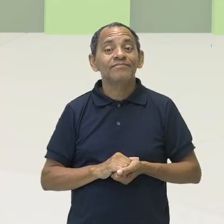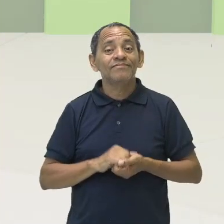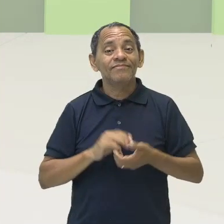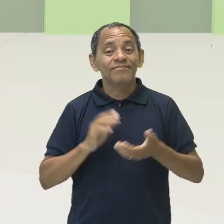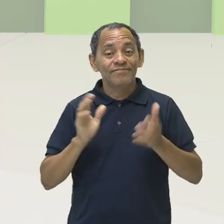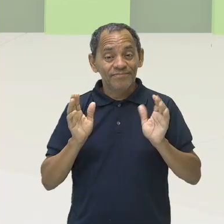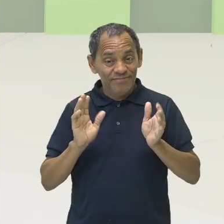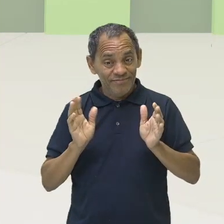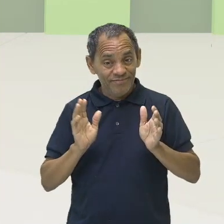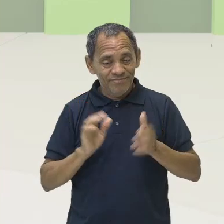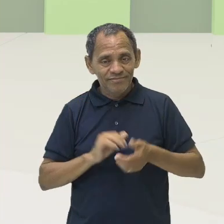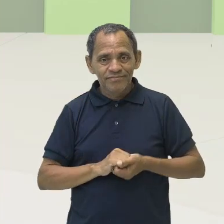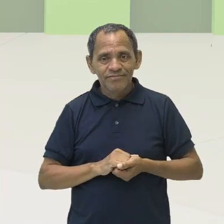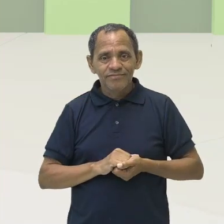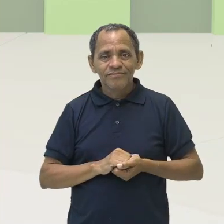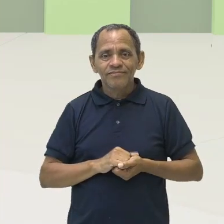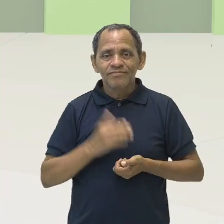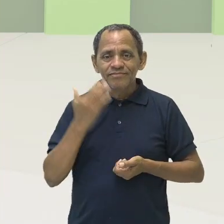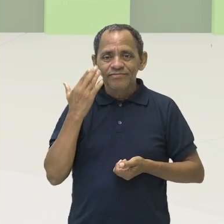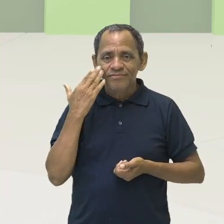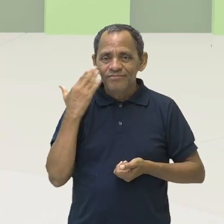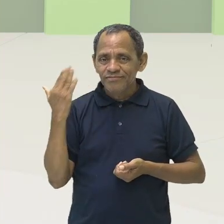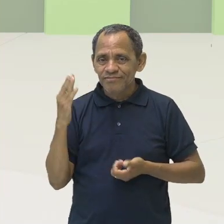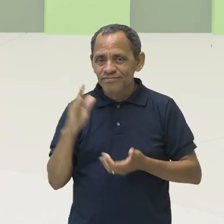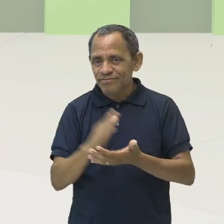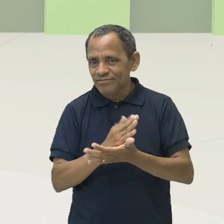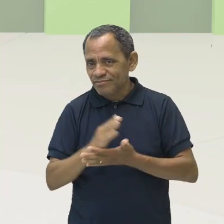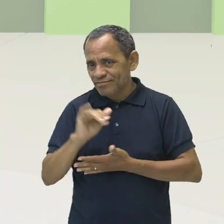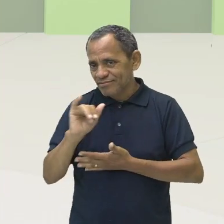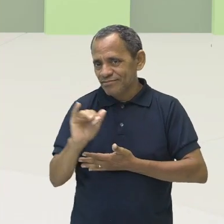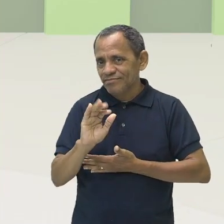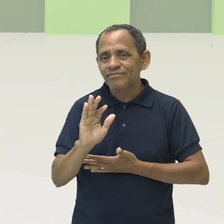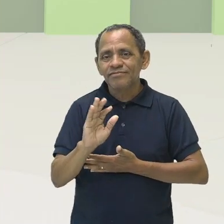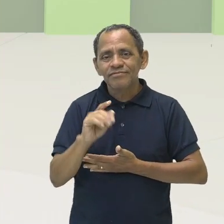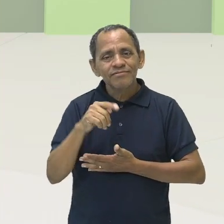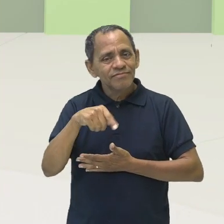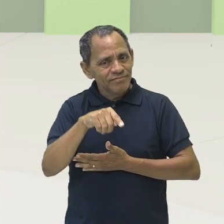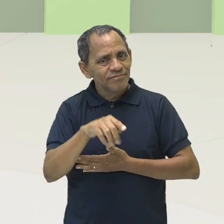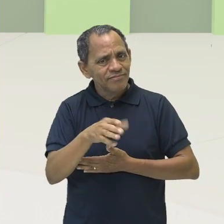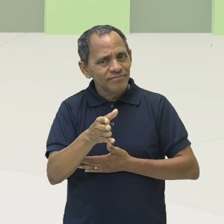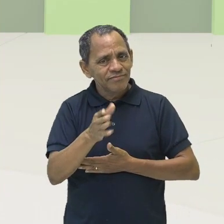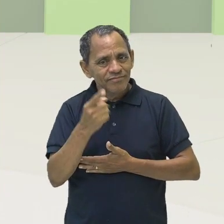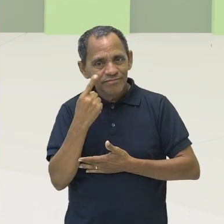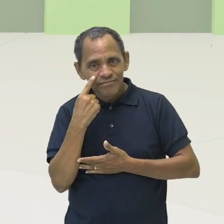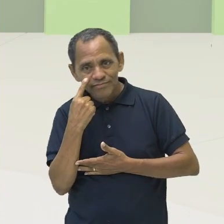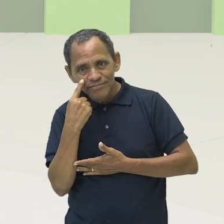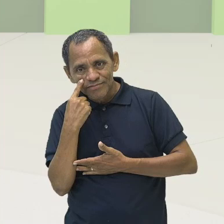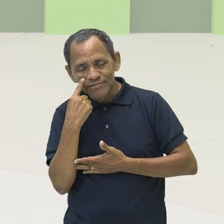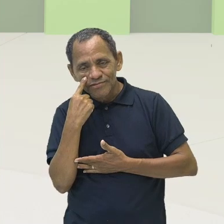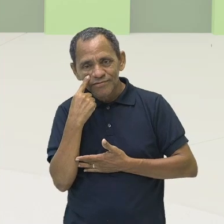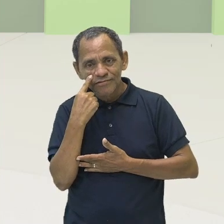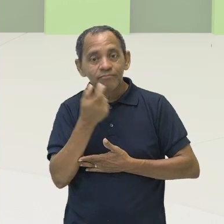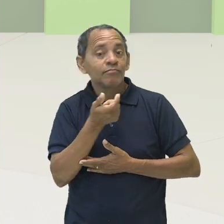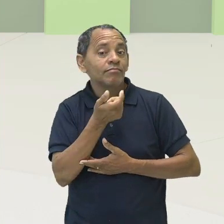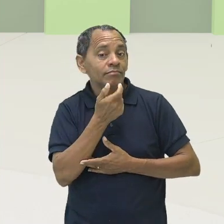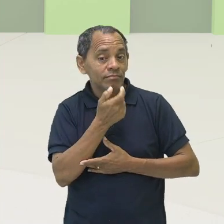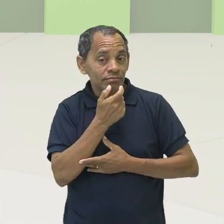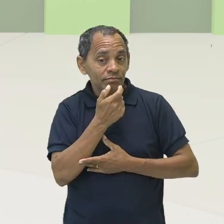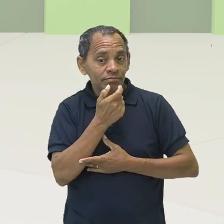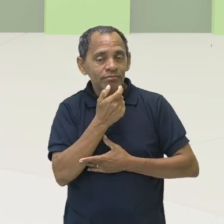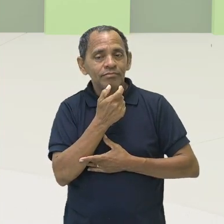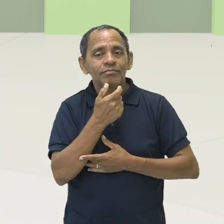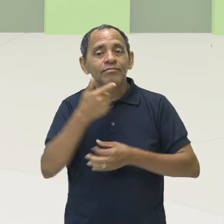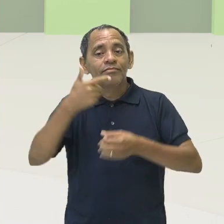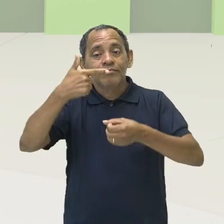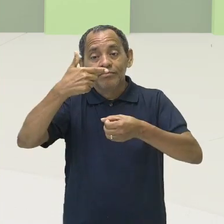Olá! Nós temos aqui algumas imagens que vocês estão vendo passando sobre medicamentos,